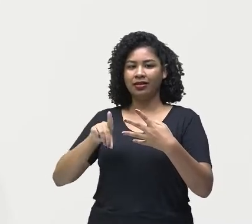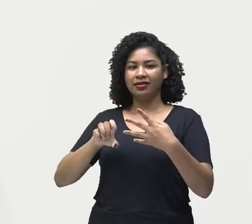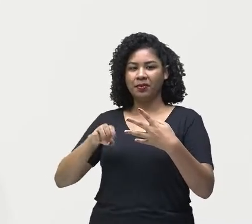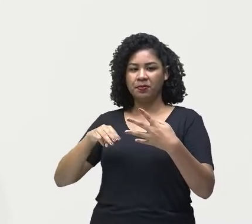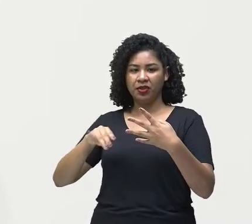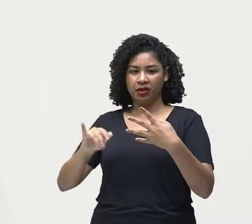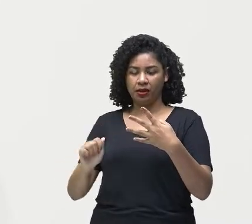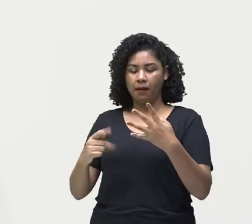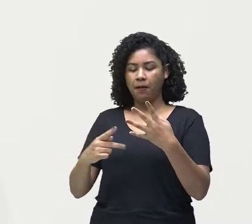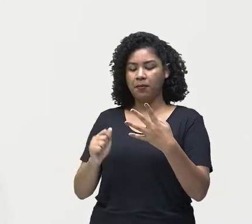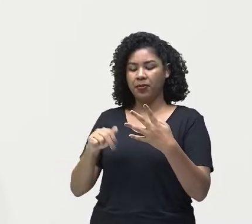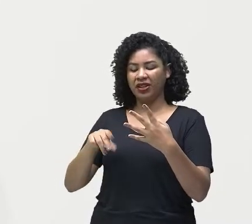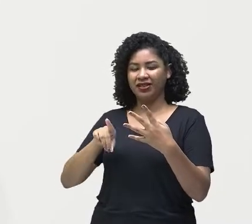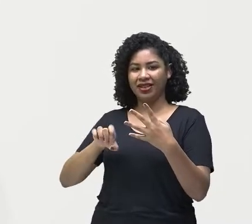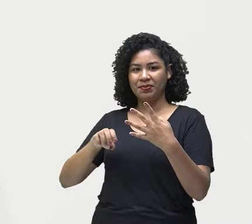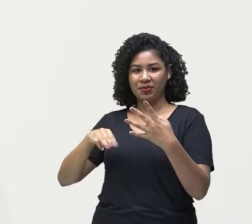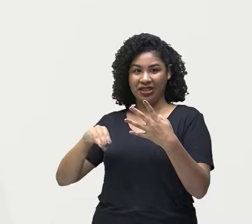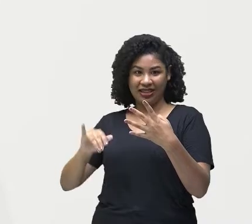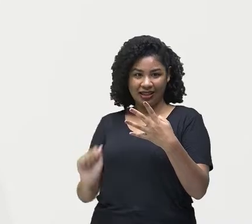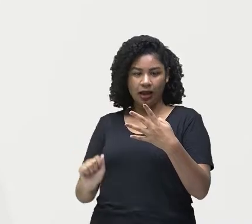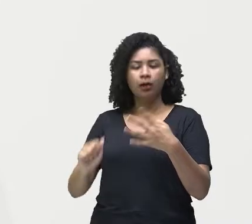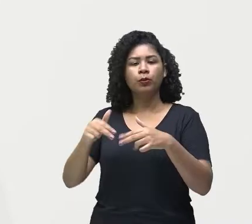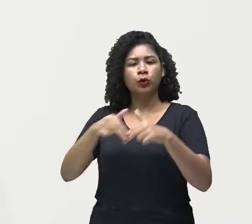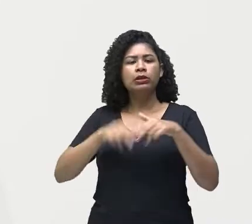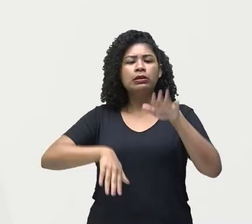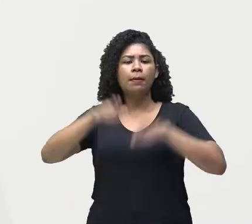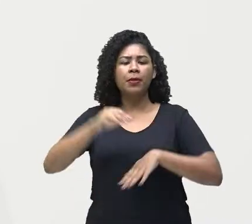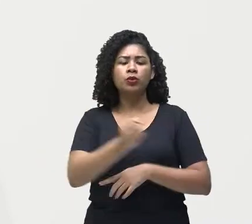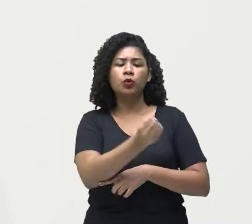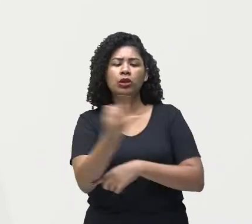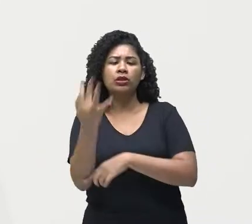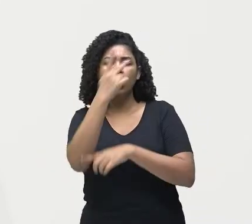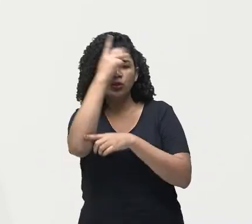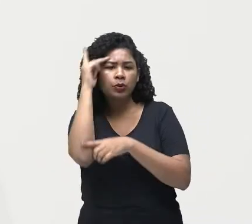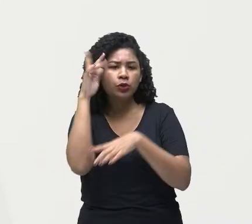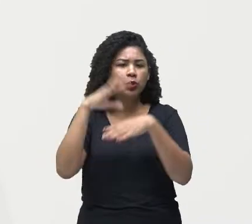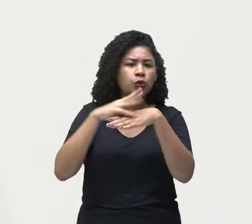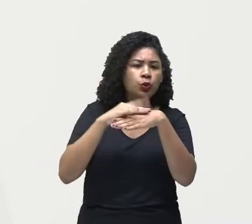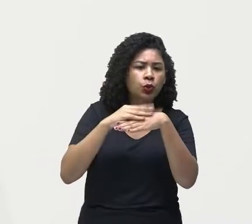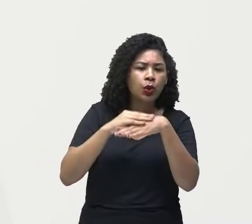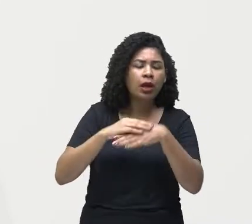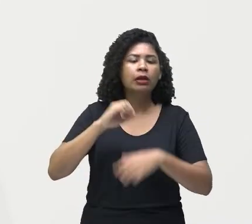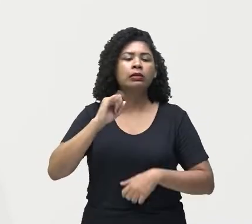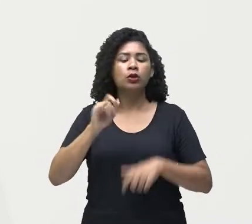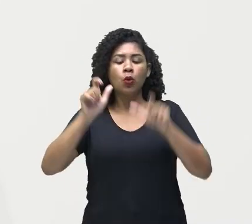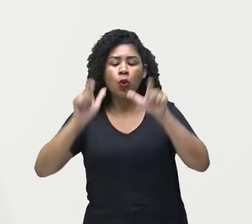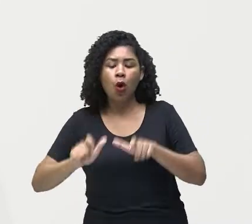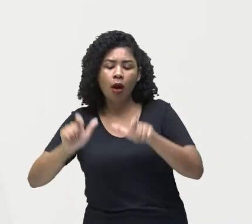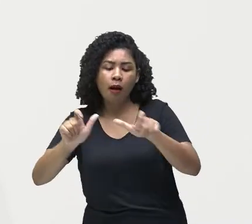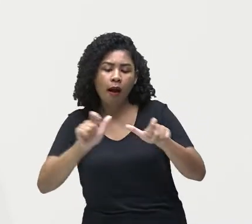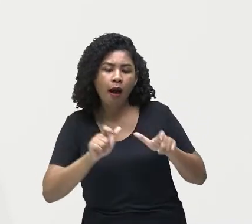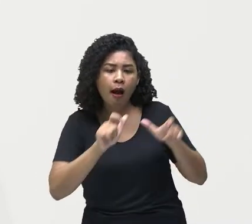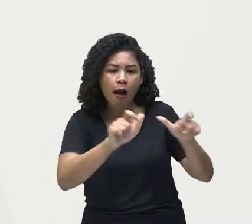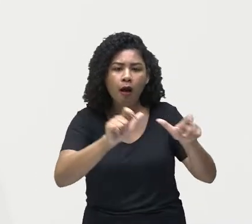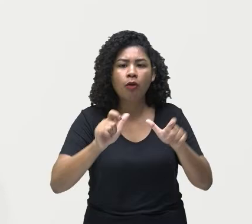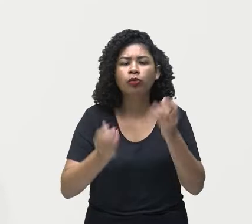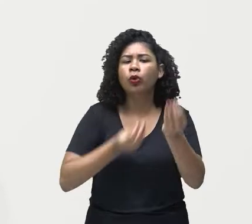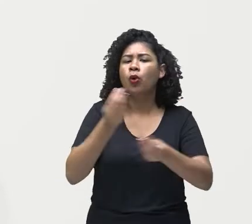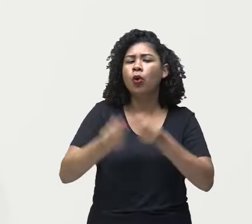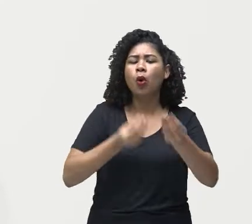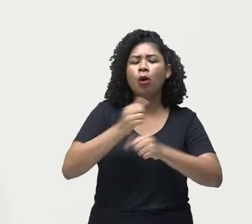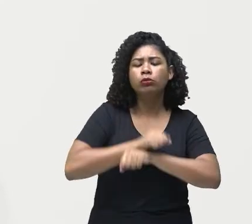de acordo com o número de contaminados, a frequência, a localidade em que, como ela se espalha